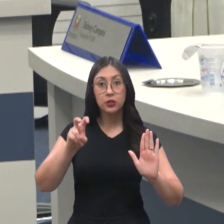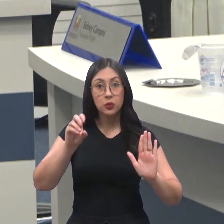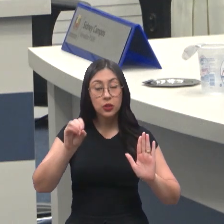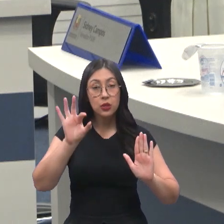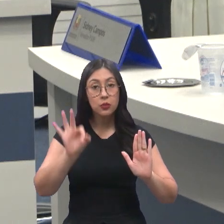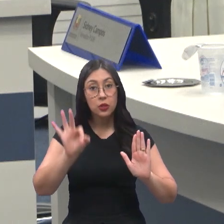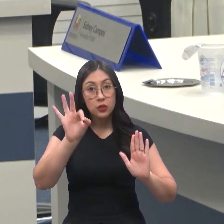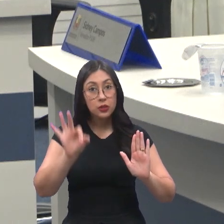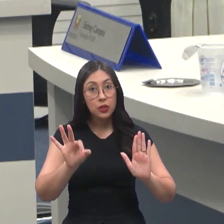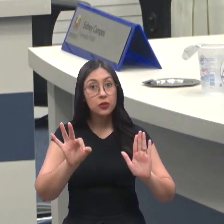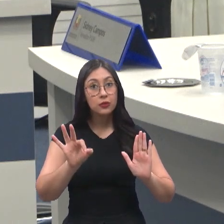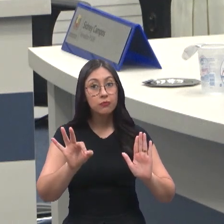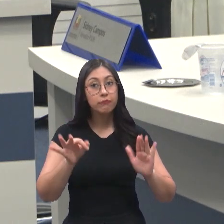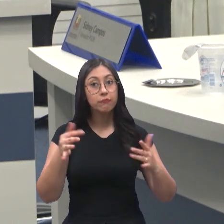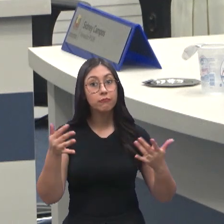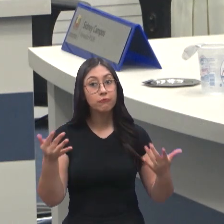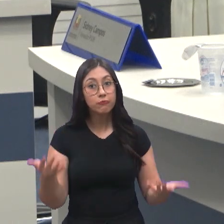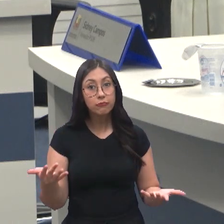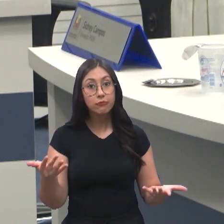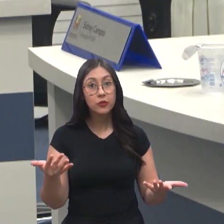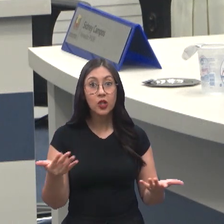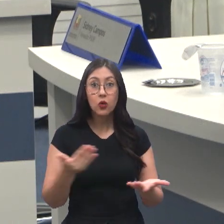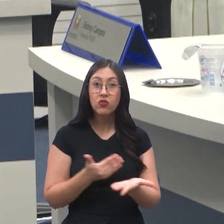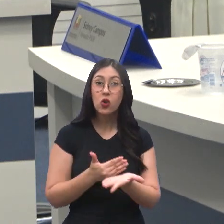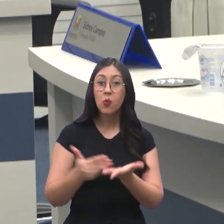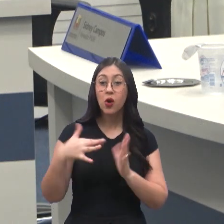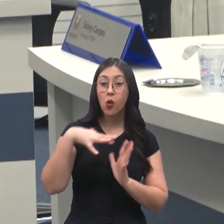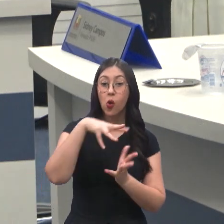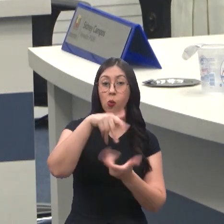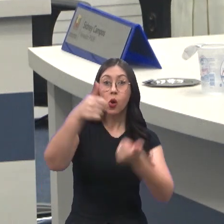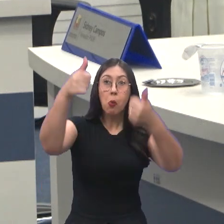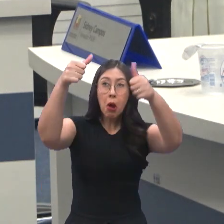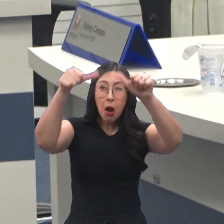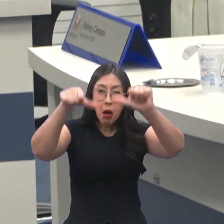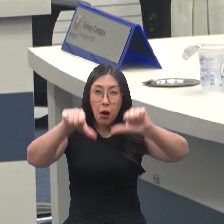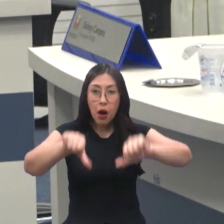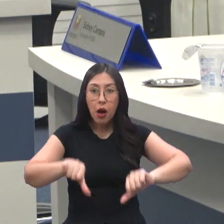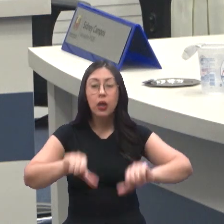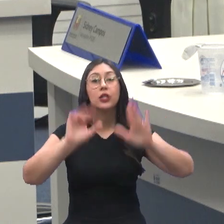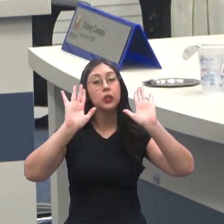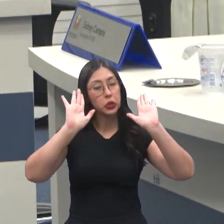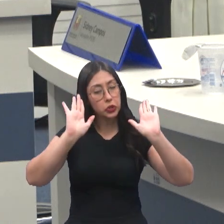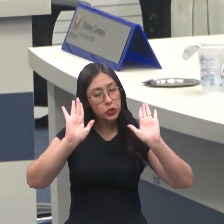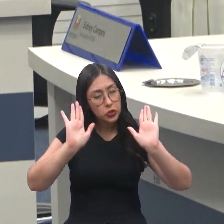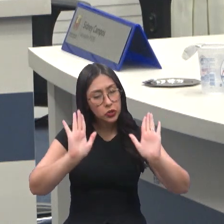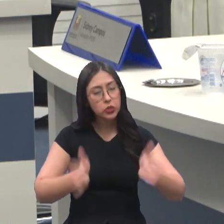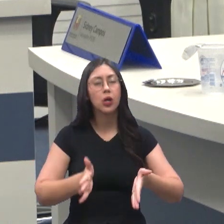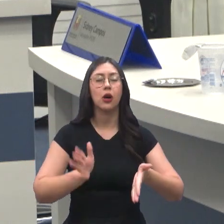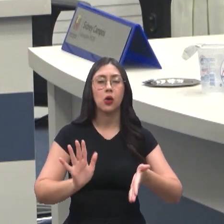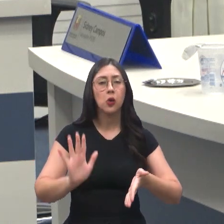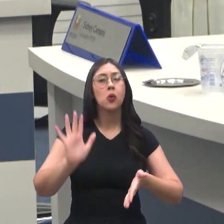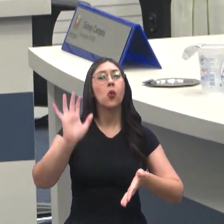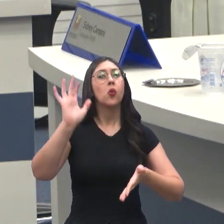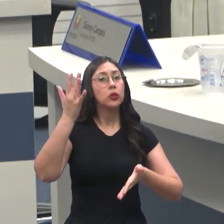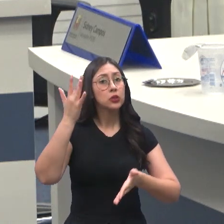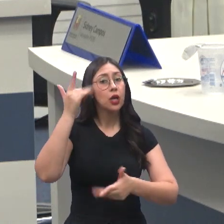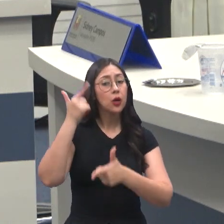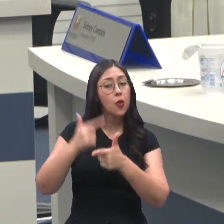vamos ter uma crise mundial, como já estamos tendo a